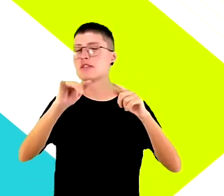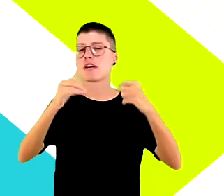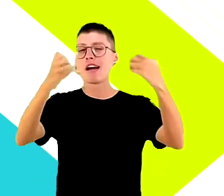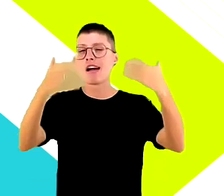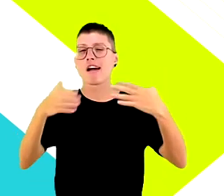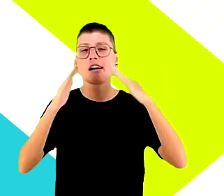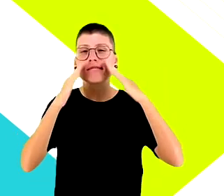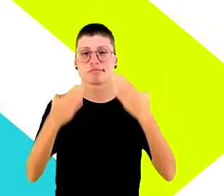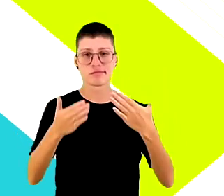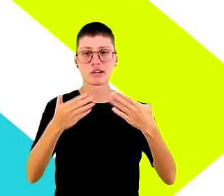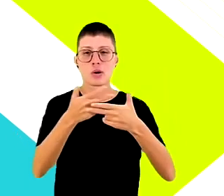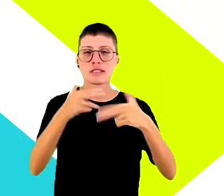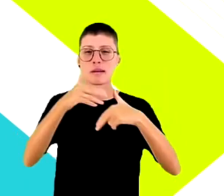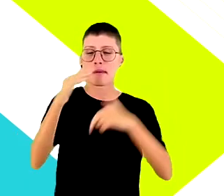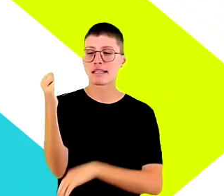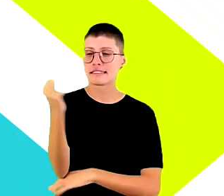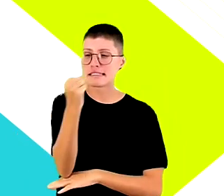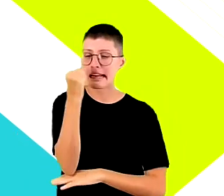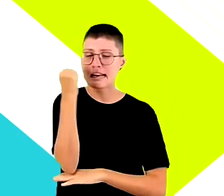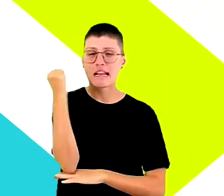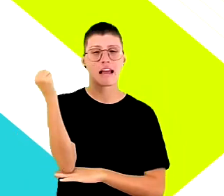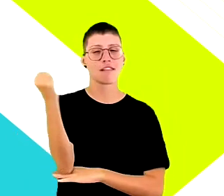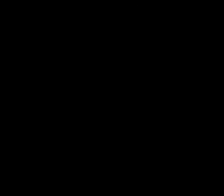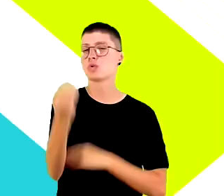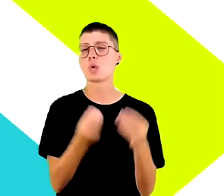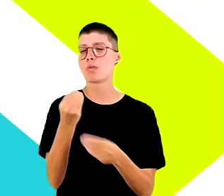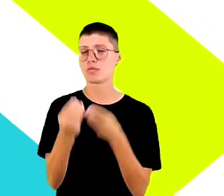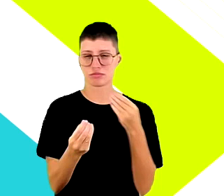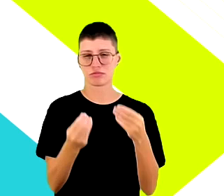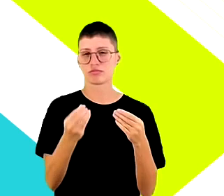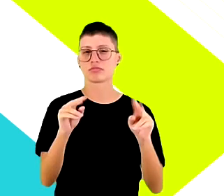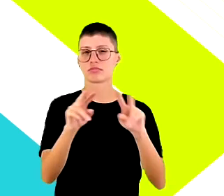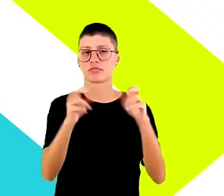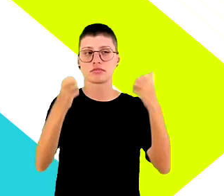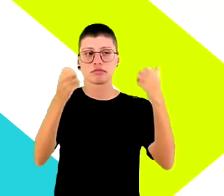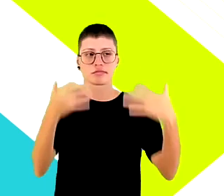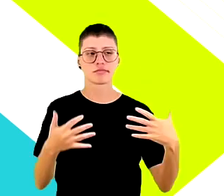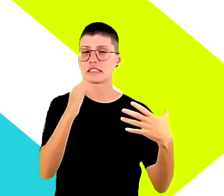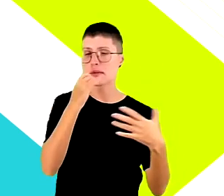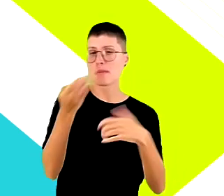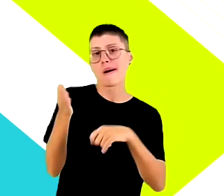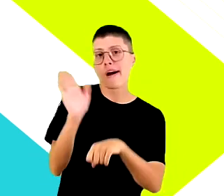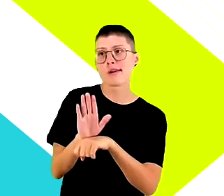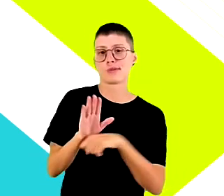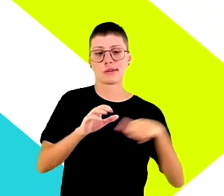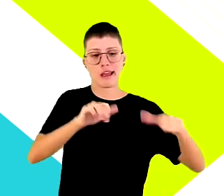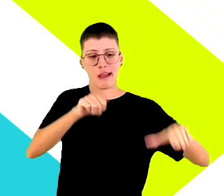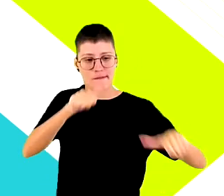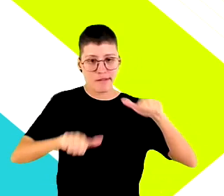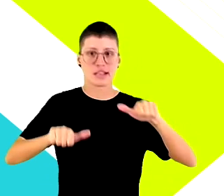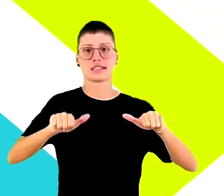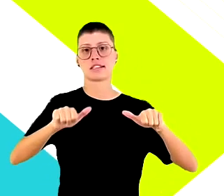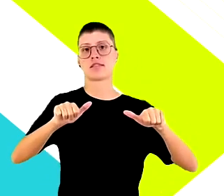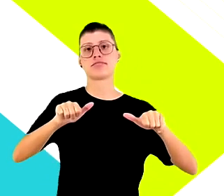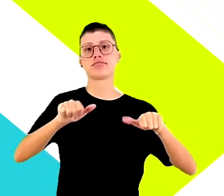mais graves, inicialmente, né? Quando a gente fala de pré-evento, é ajudar numa avaliação de home care, né?